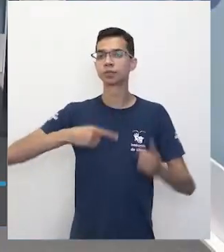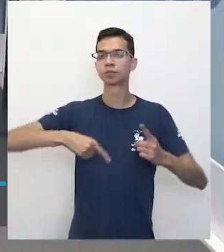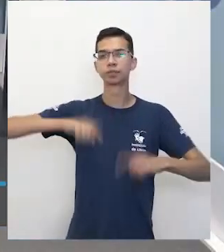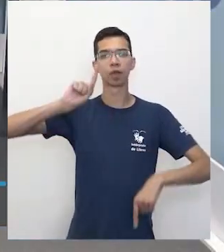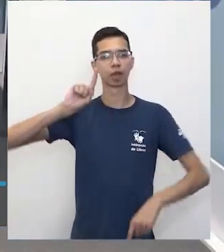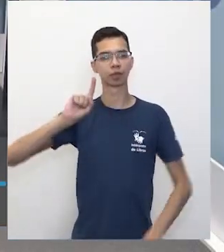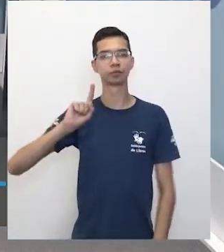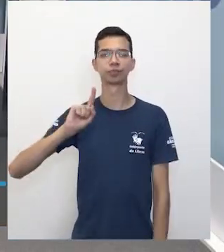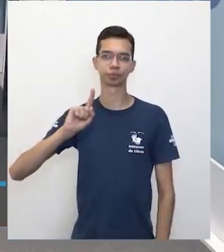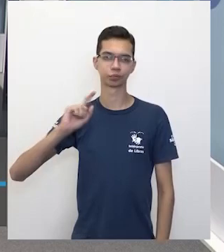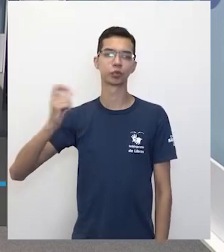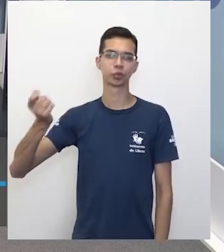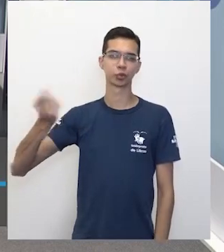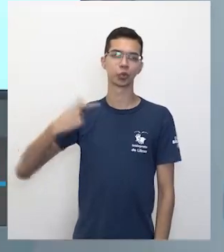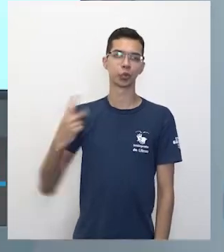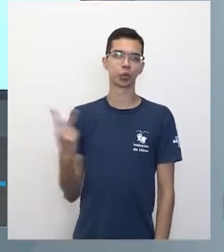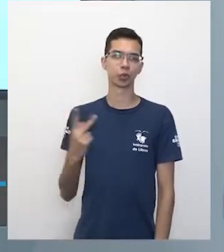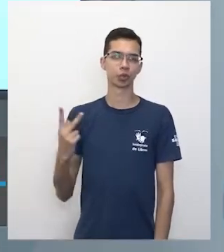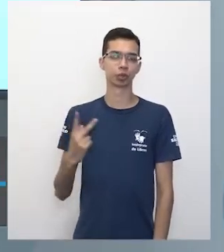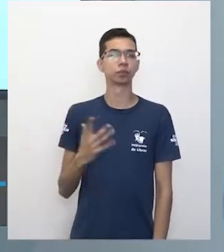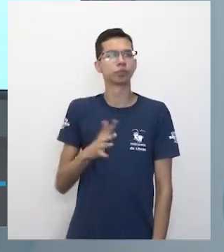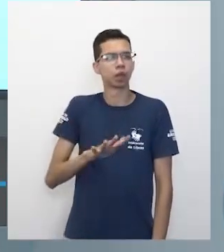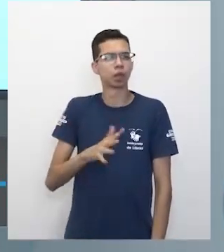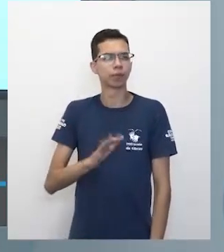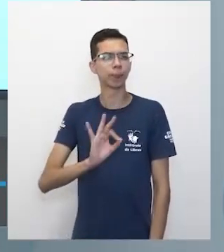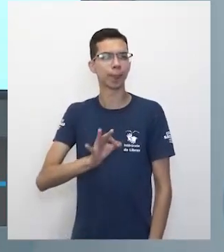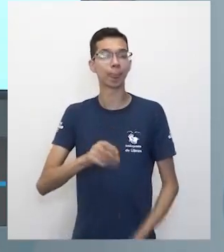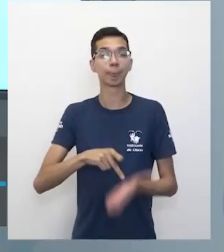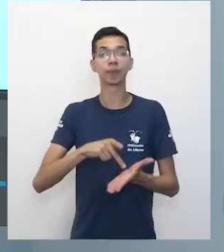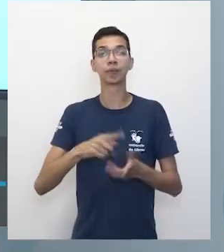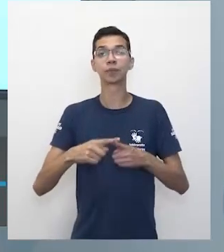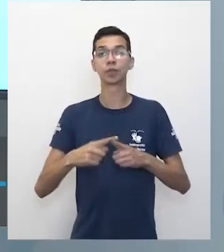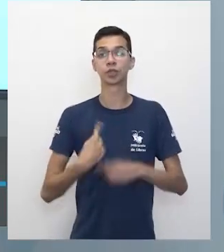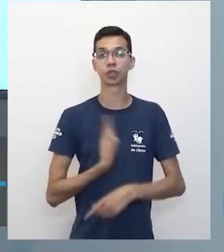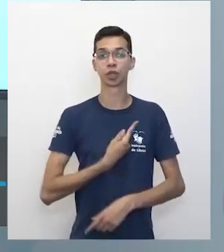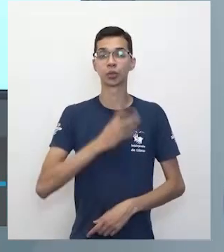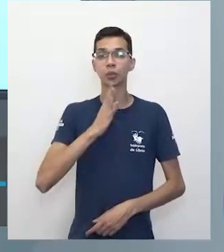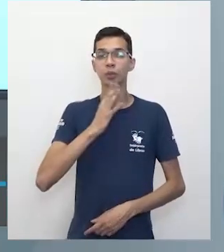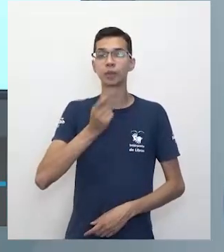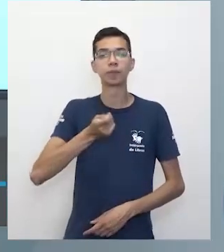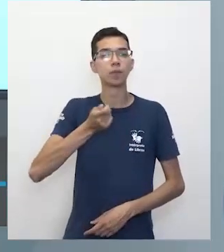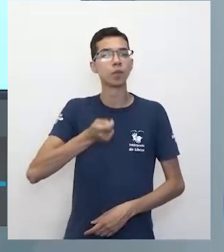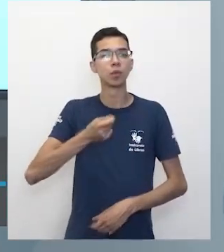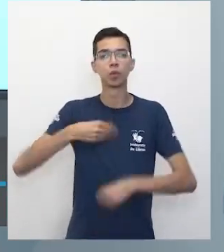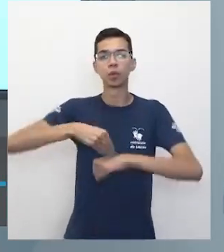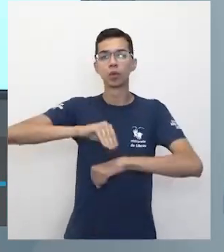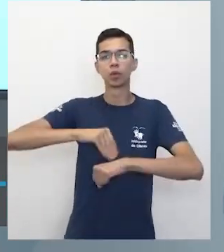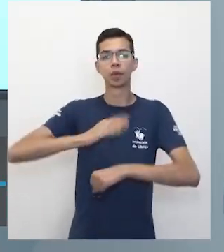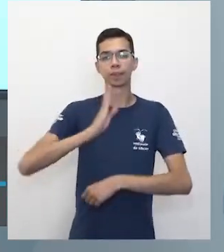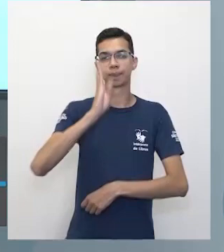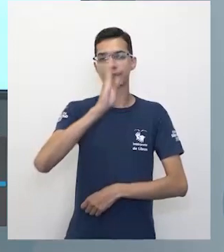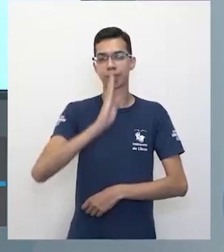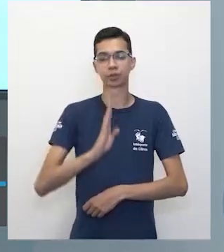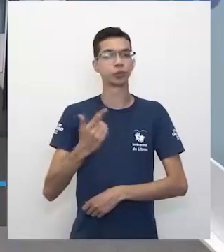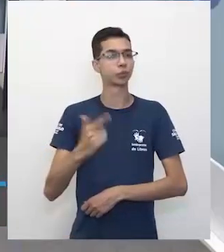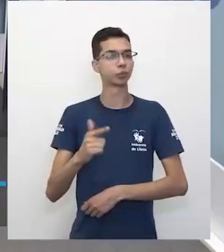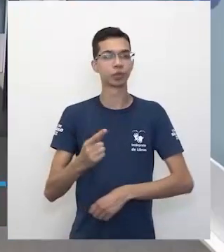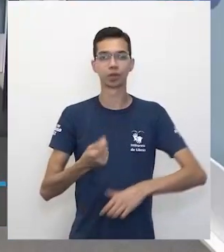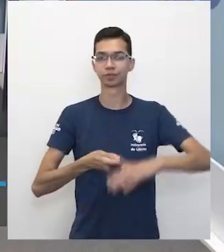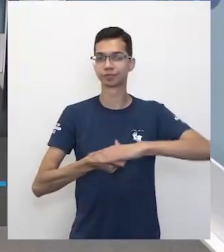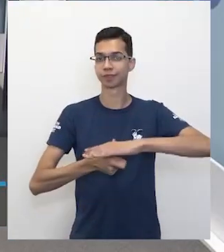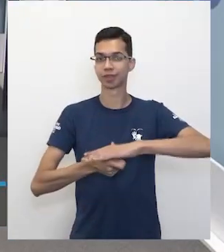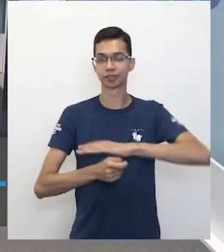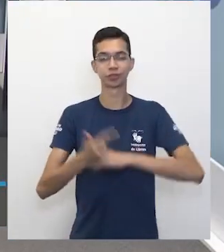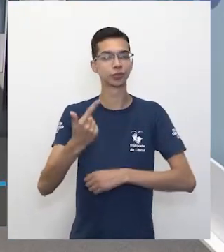nosso. Verdade. Talvez você, porque a gente tem pouco conhecimento sobre a questão arqueológica do Brasil, não tem muito investimento, não tem